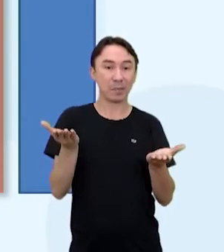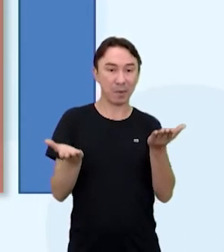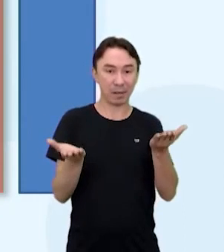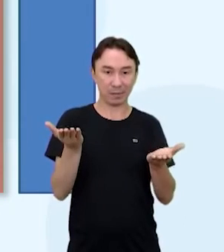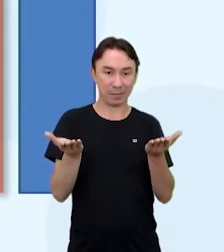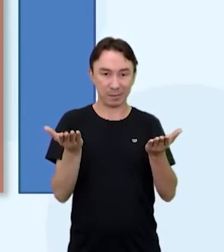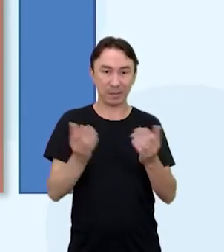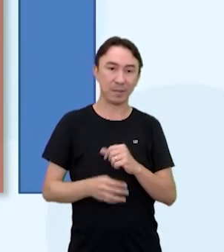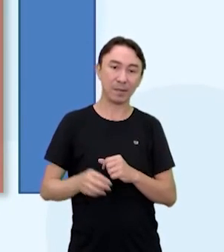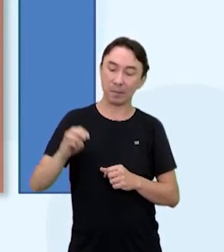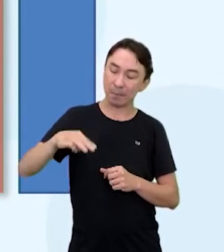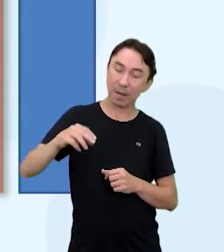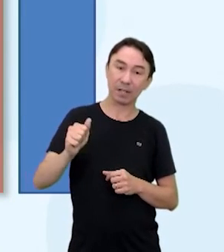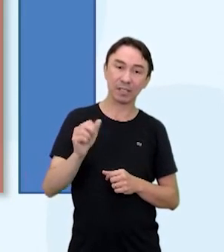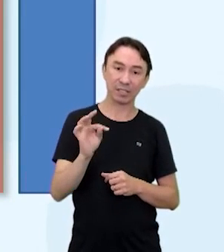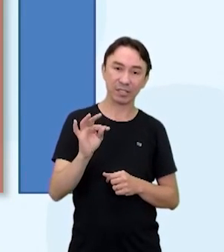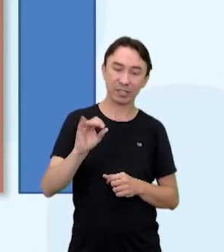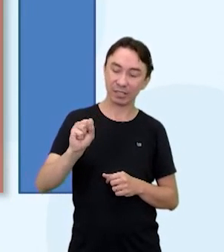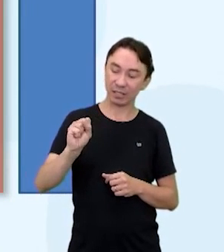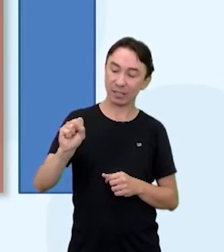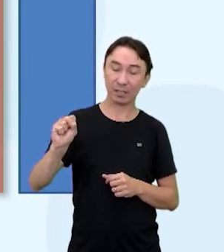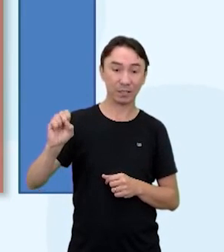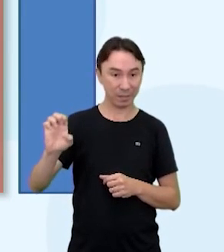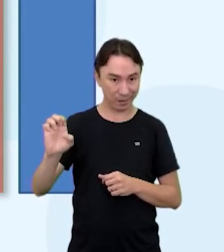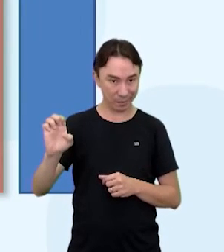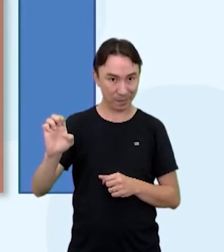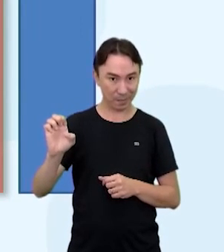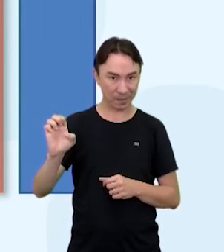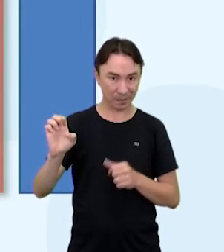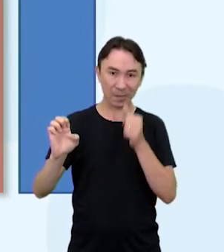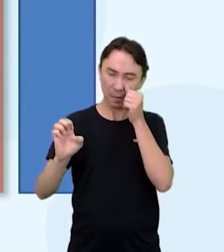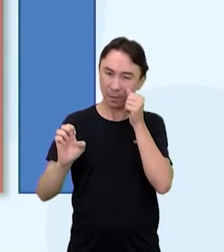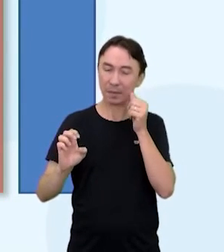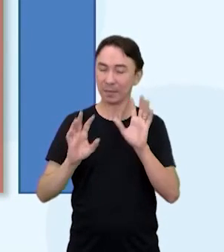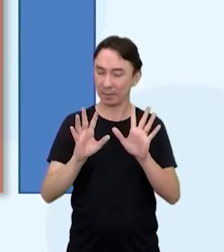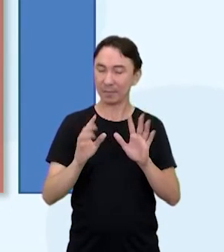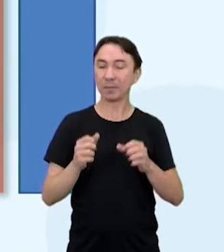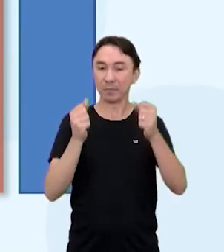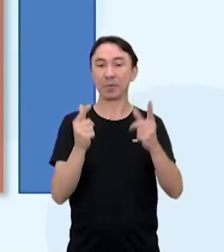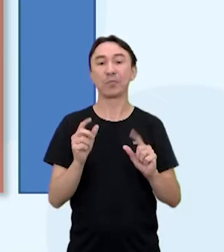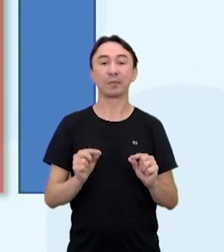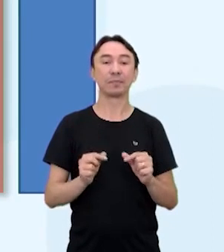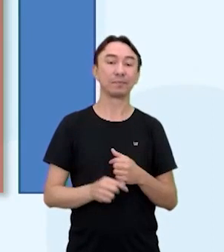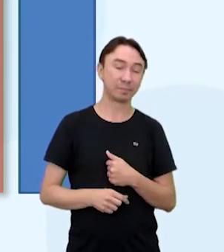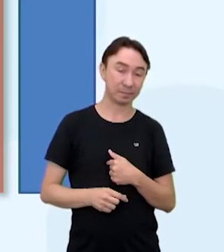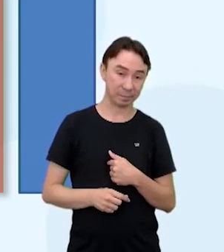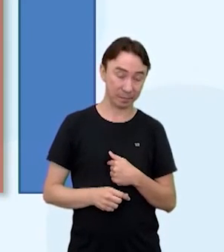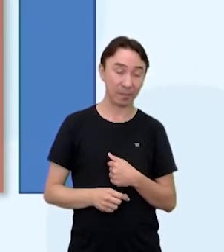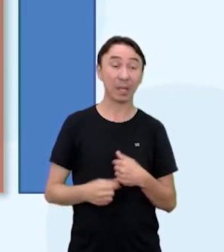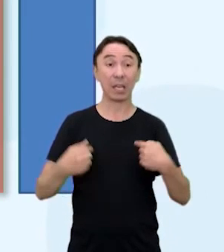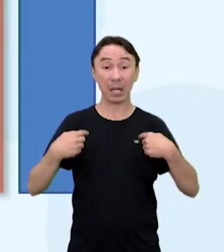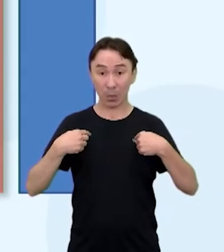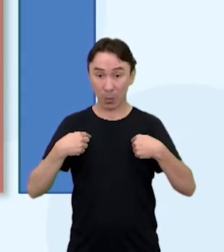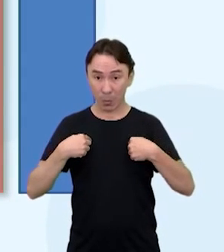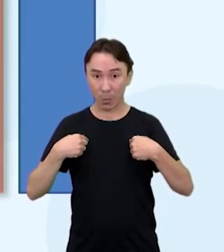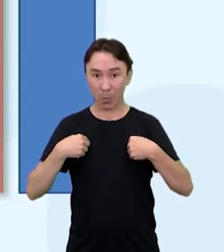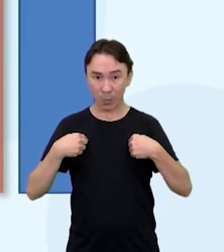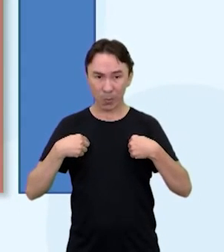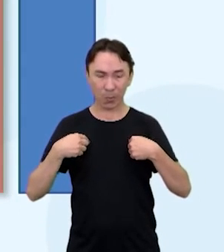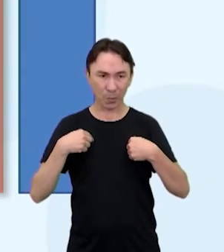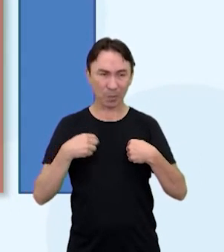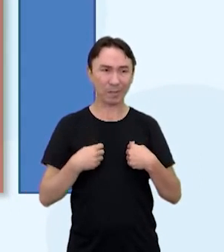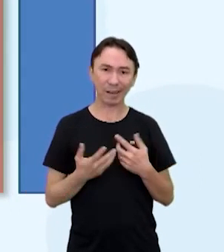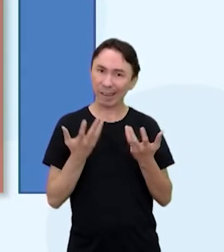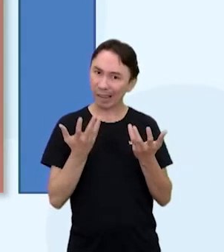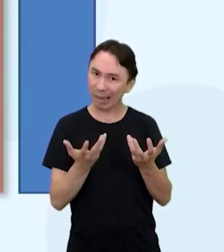frase do próprio Matisse para falar sobre as obras dele. E olha só o que ele diz. Eu não busquei a